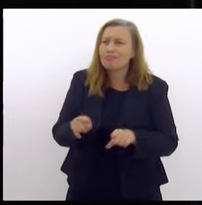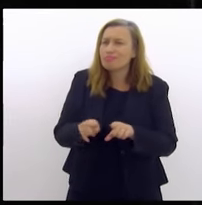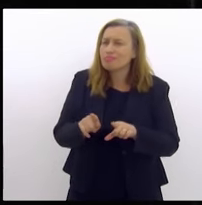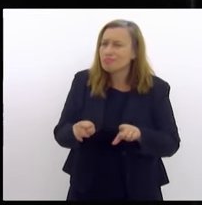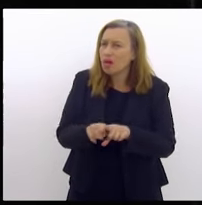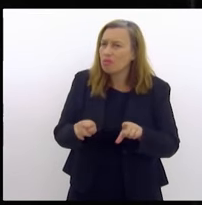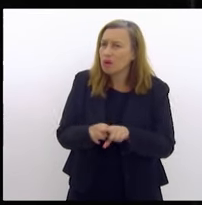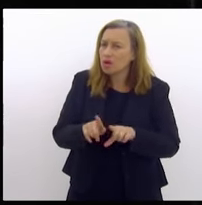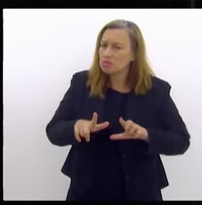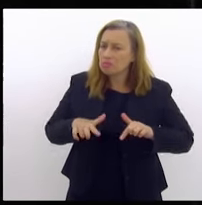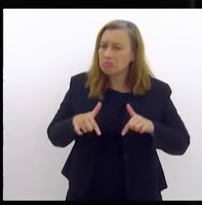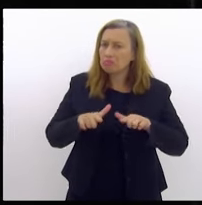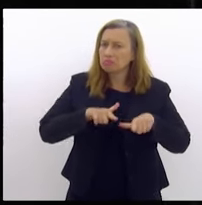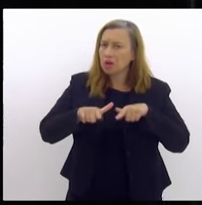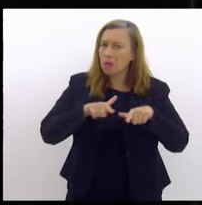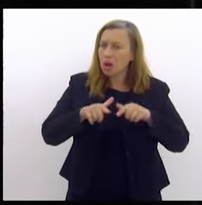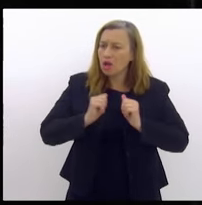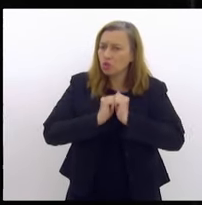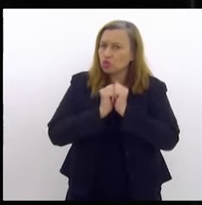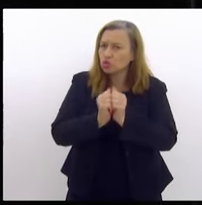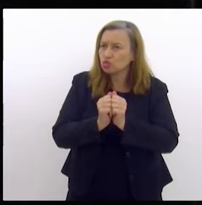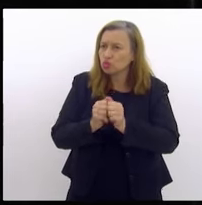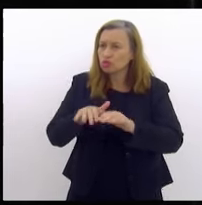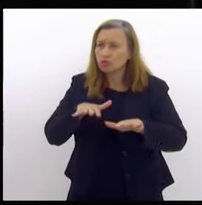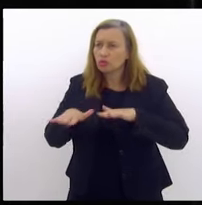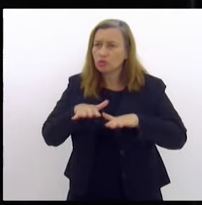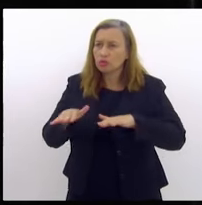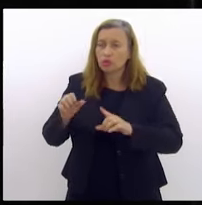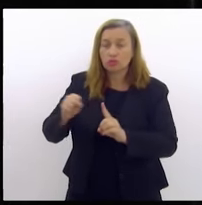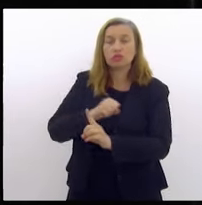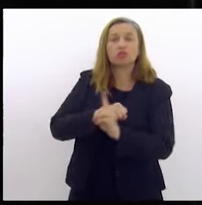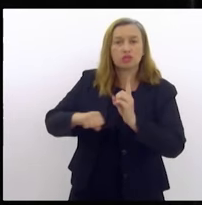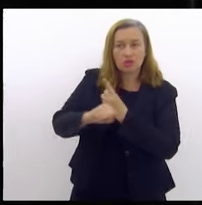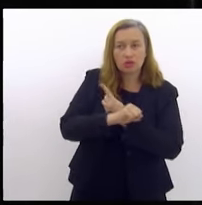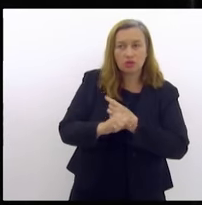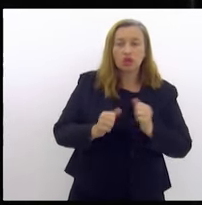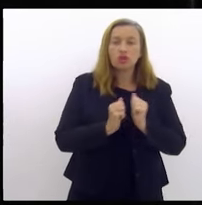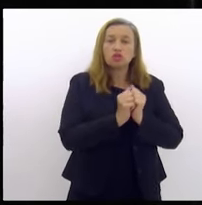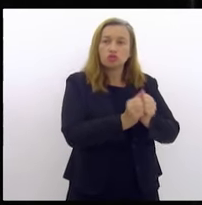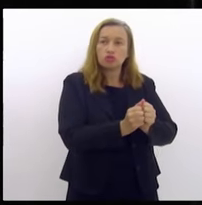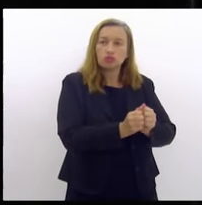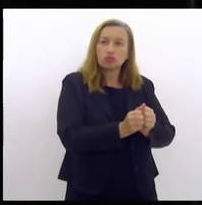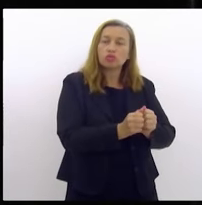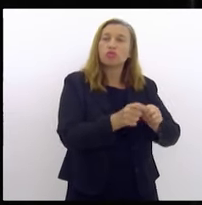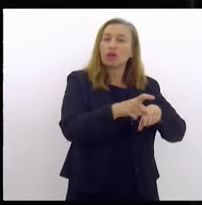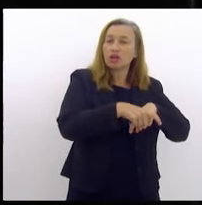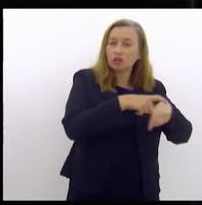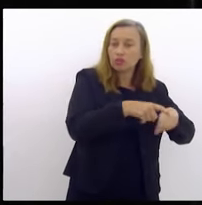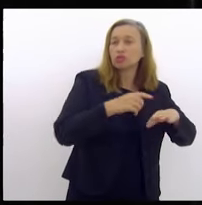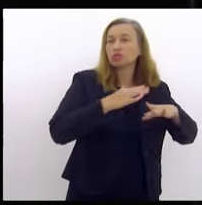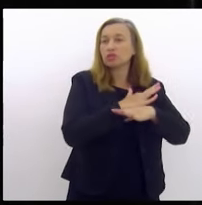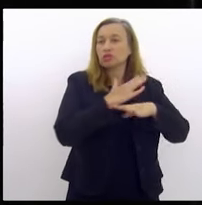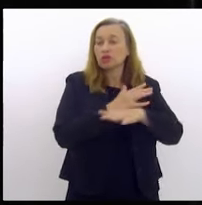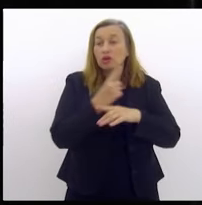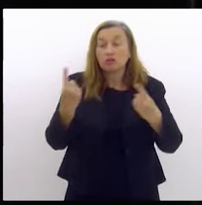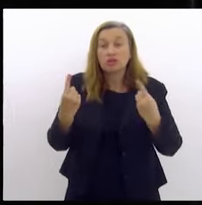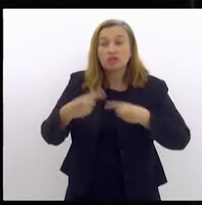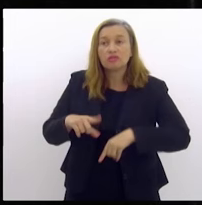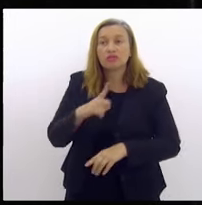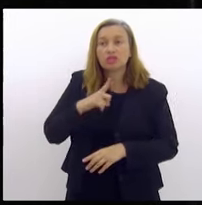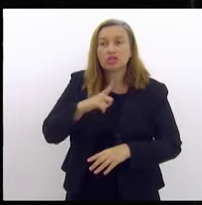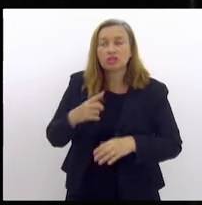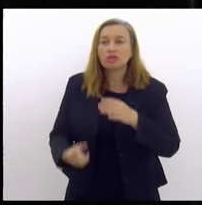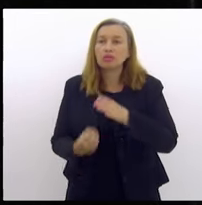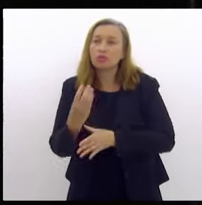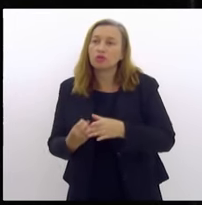forma exemplar, junto com os movimentos sociais, junto com a agricultura urbana, junto com os desafios que nós temos na